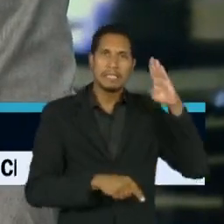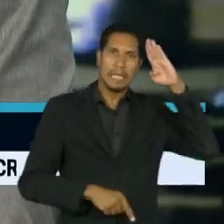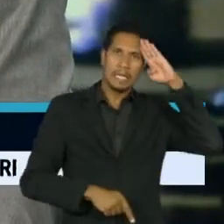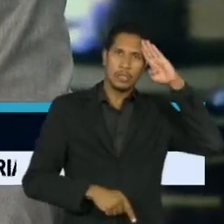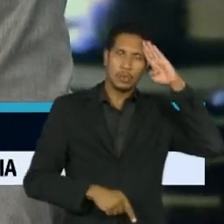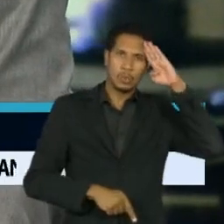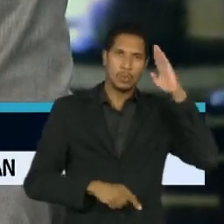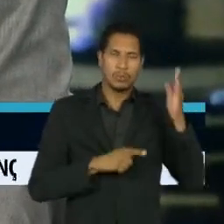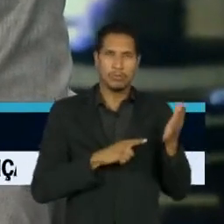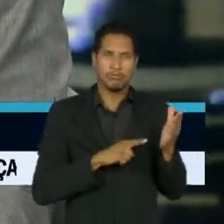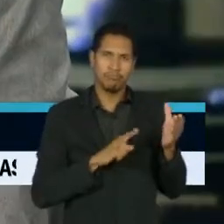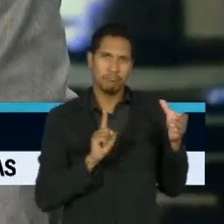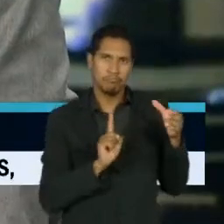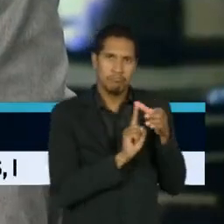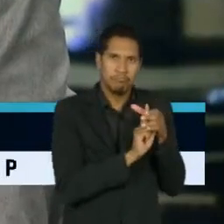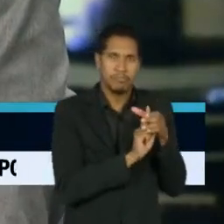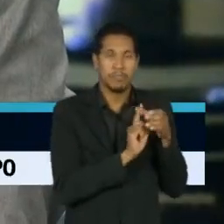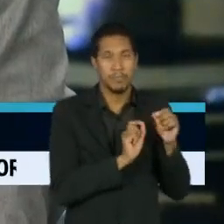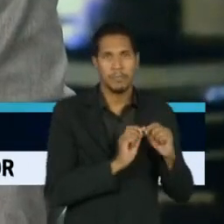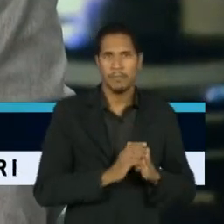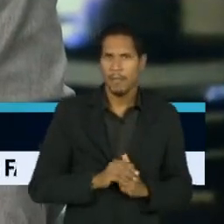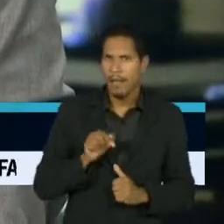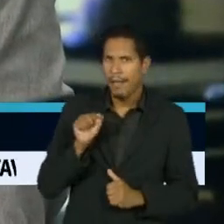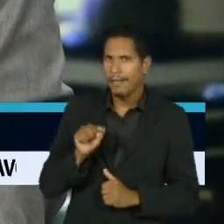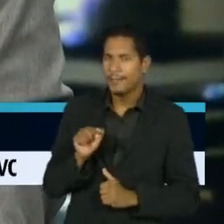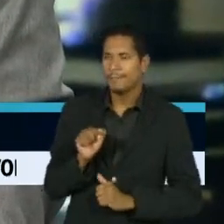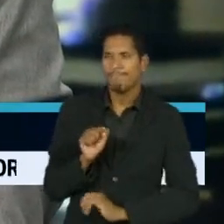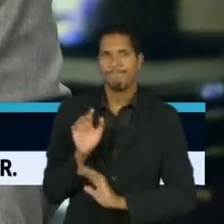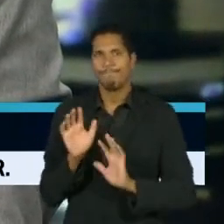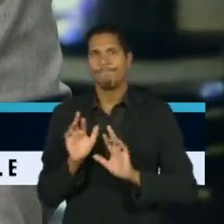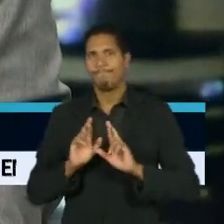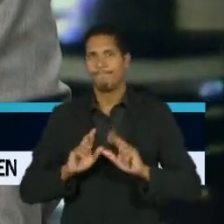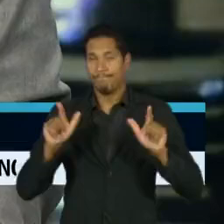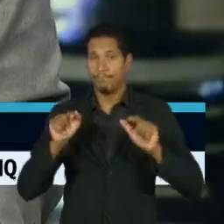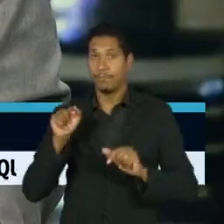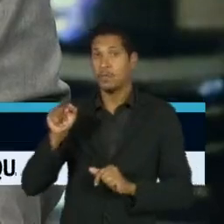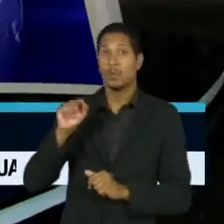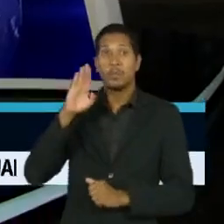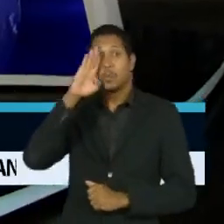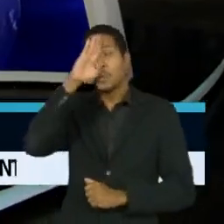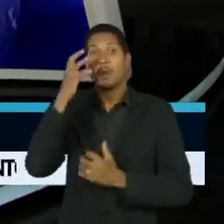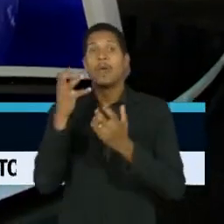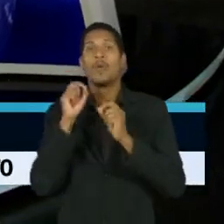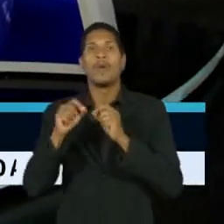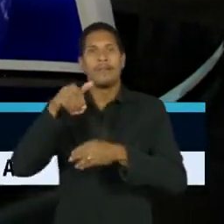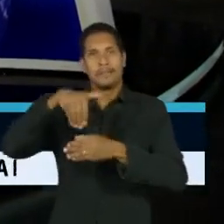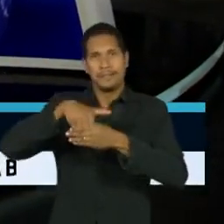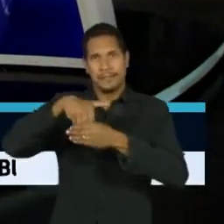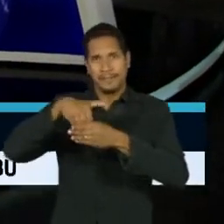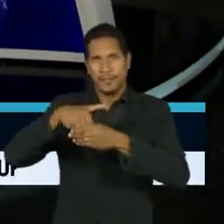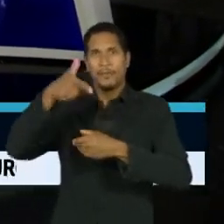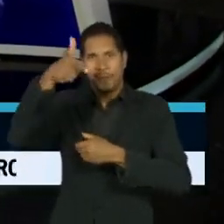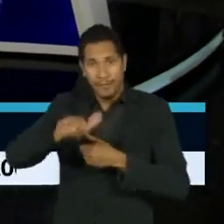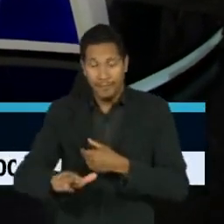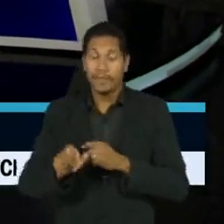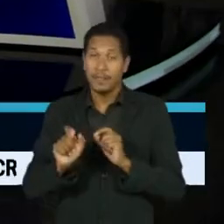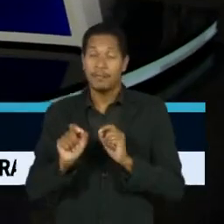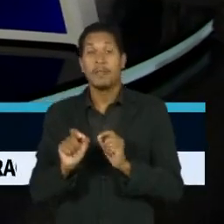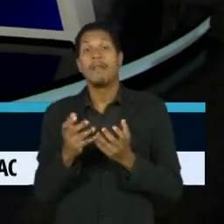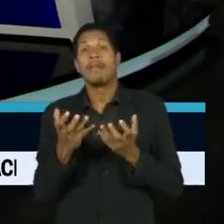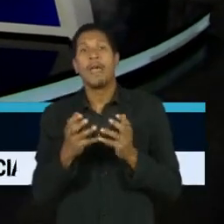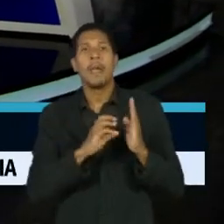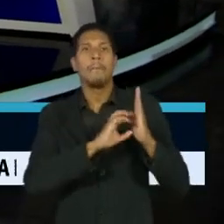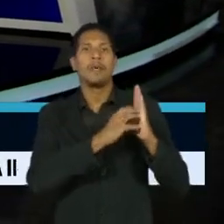apesar de ser hartico ele tem um objetivo O que é ser reeleito com debatia-se anti-petista